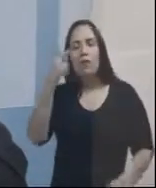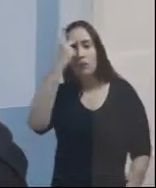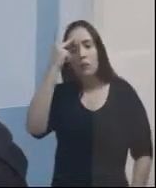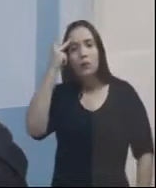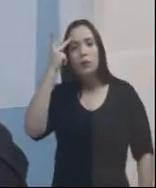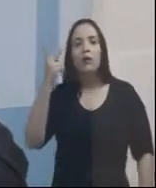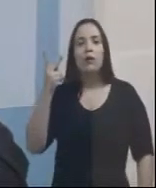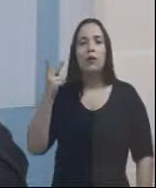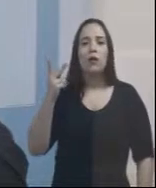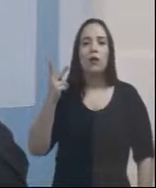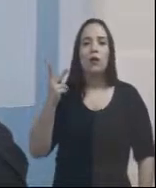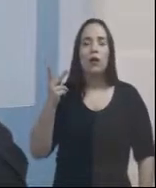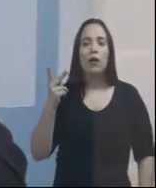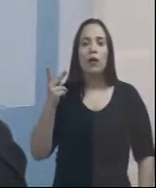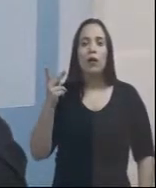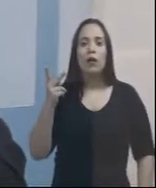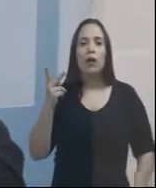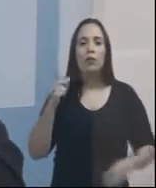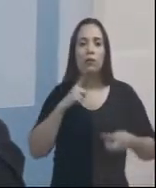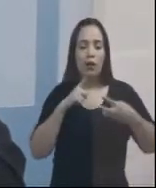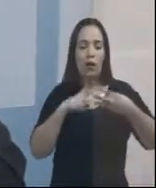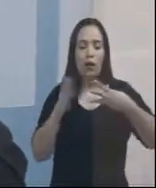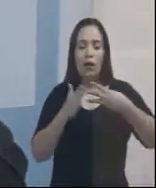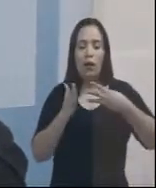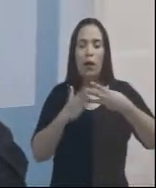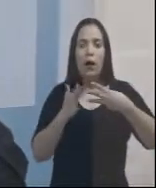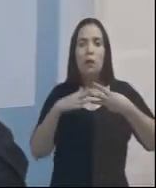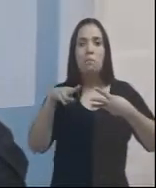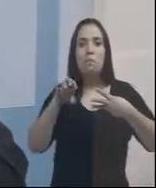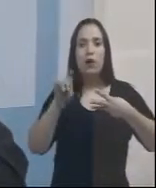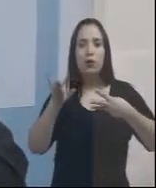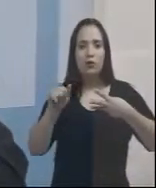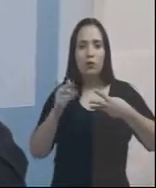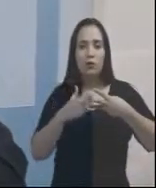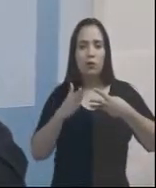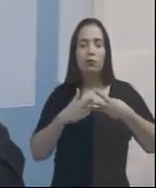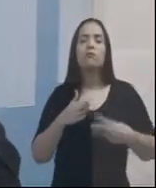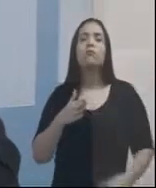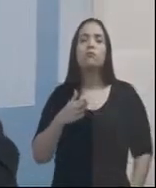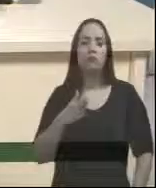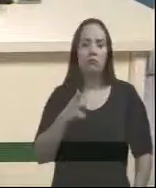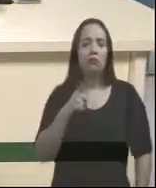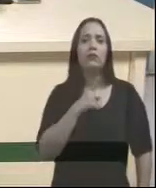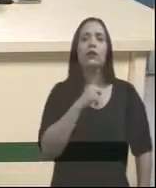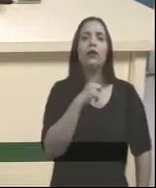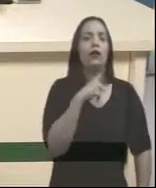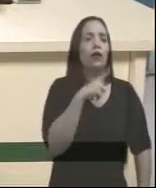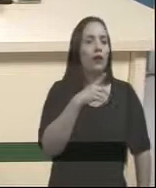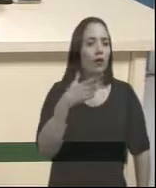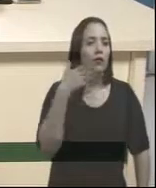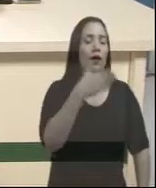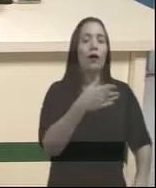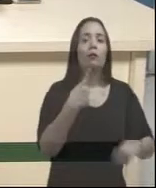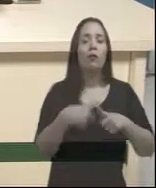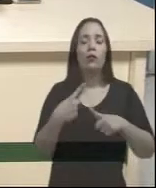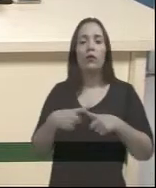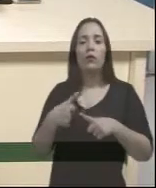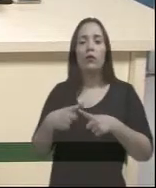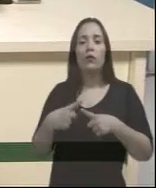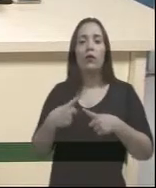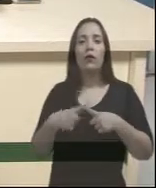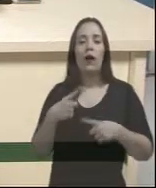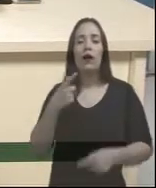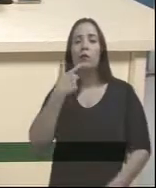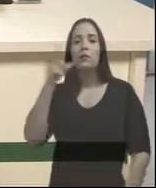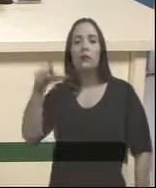Quem procura os postos de saúde para receber remédio é classe média. Tá? O deputado falou então, um problema muito sério, que é a saída da classe média dos planos